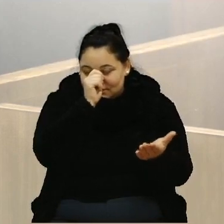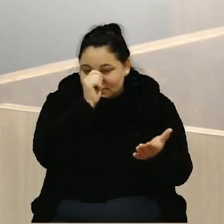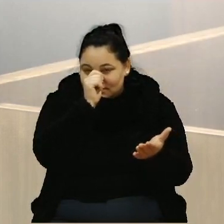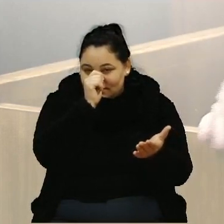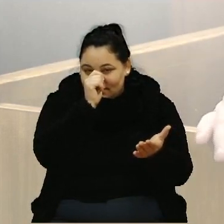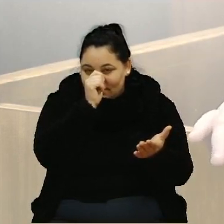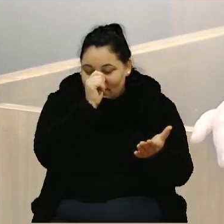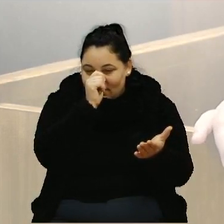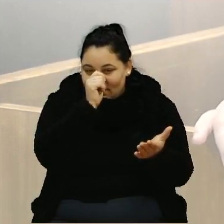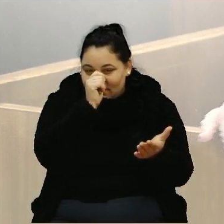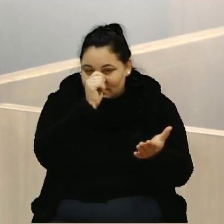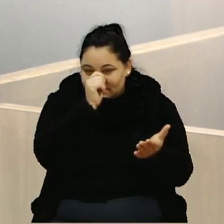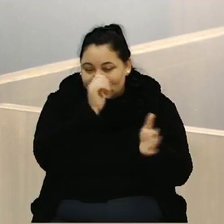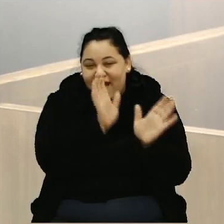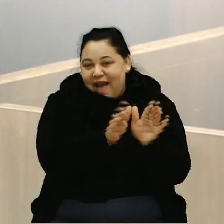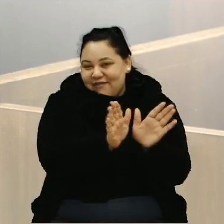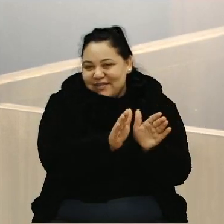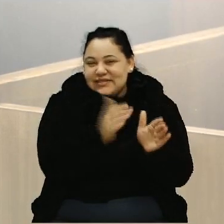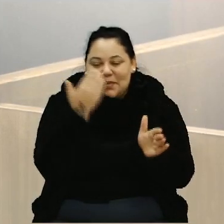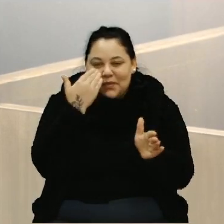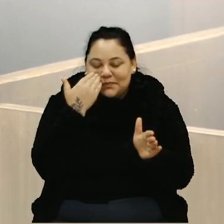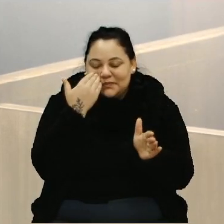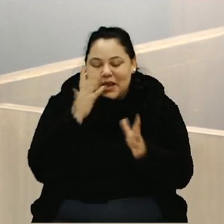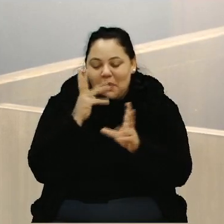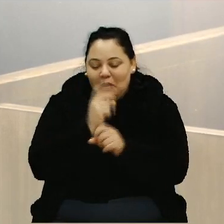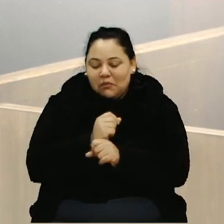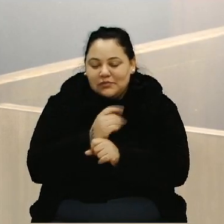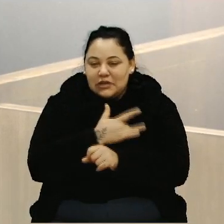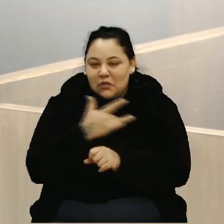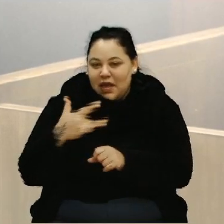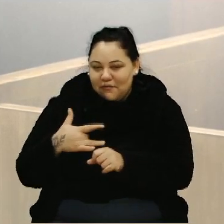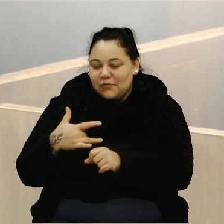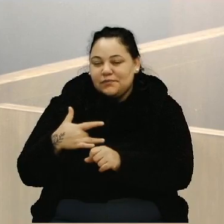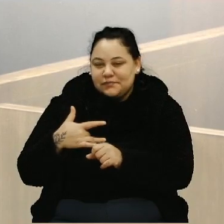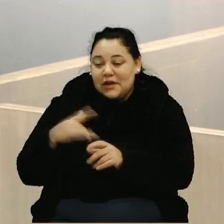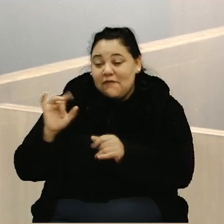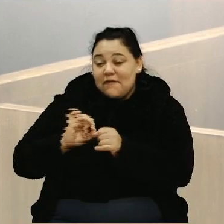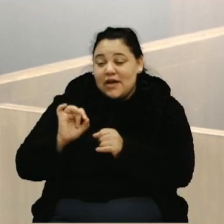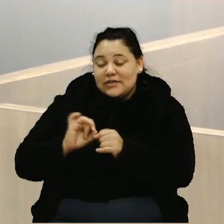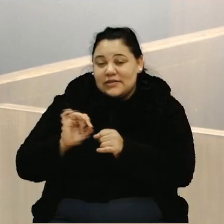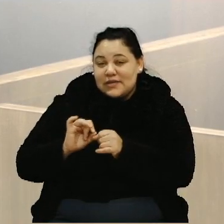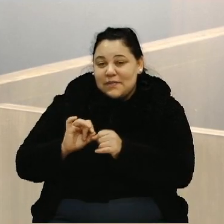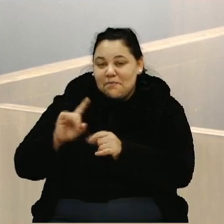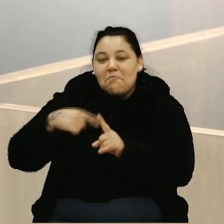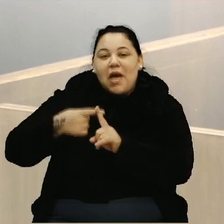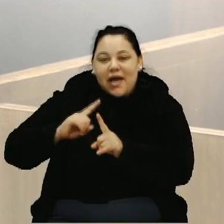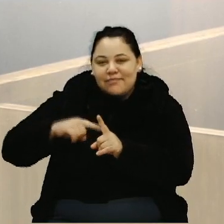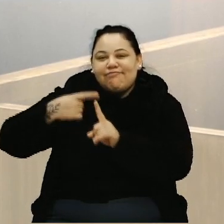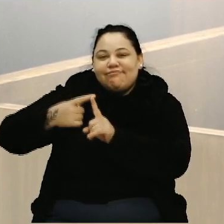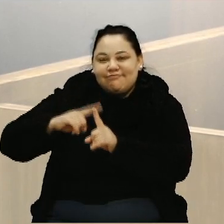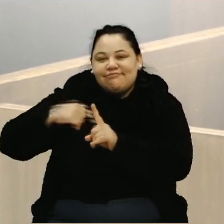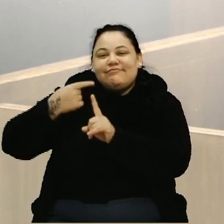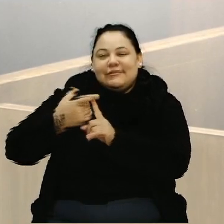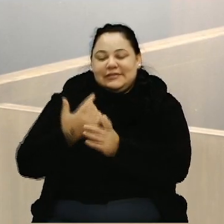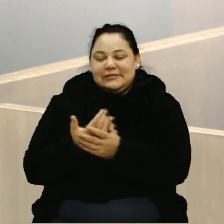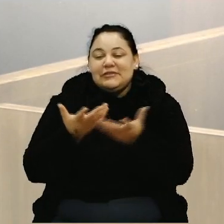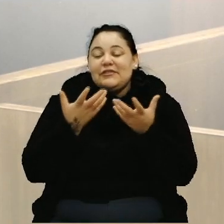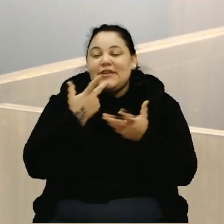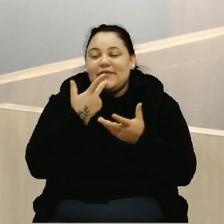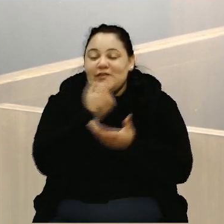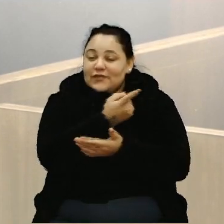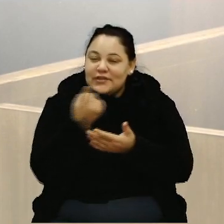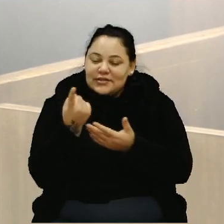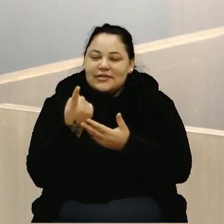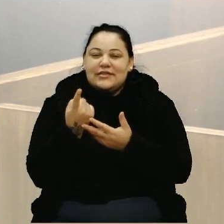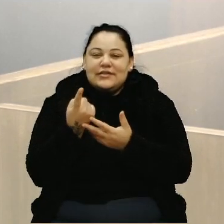para passar adiante a reprodução. Enfim, eu quero dizer para vocês que vocês são sinônimos de perseverança,